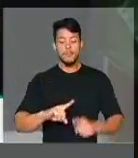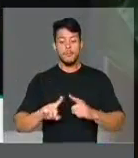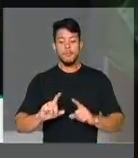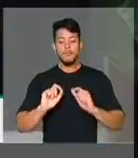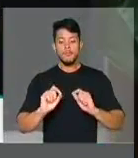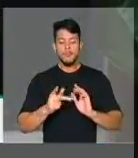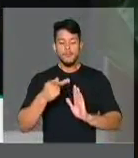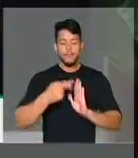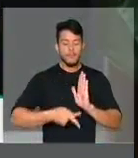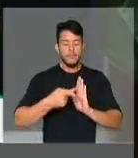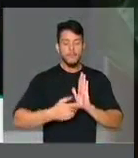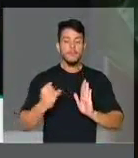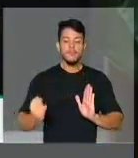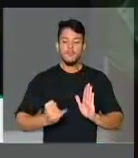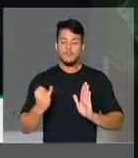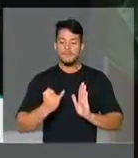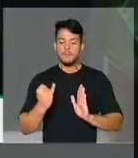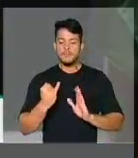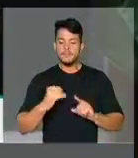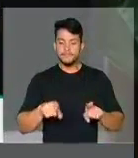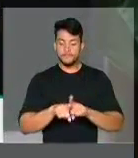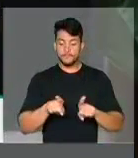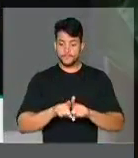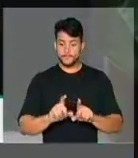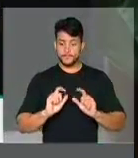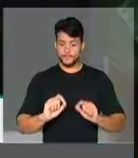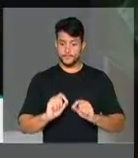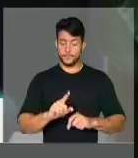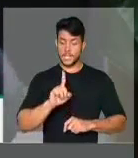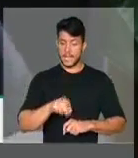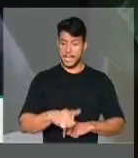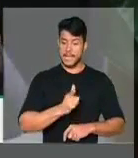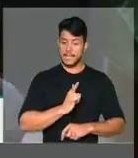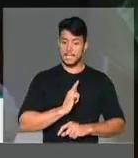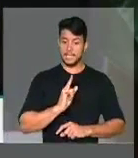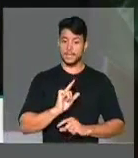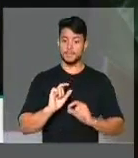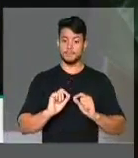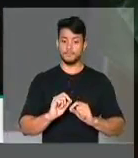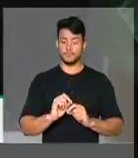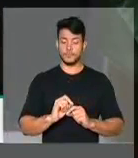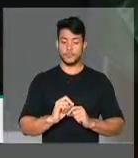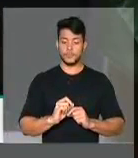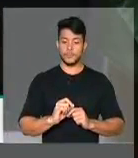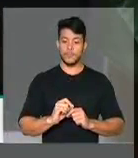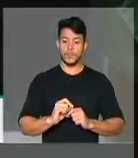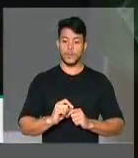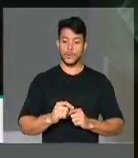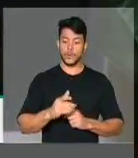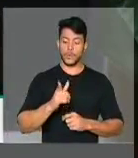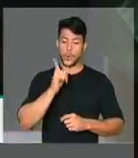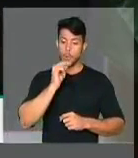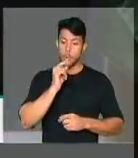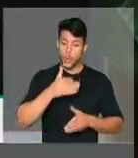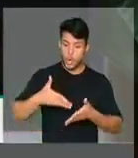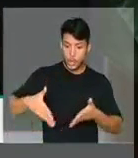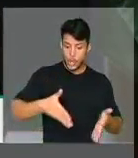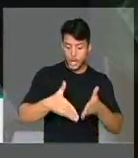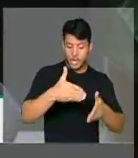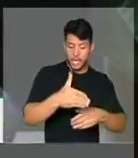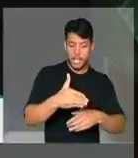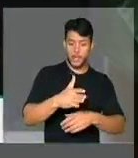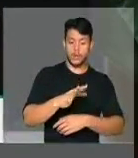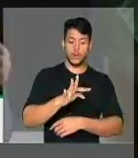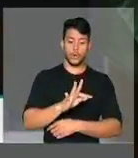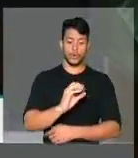mais importante que a gente carece desta casa é a interligação do rio Tocantins com o rio São